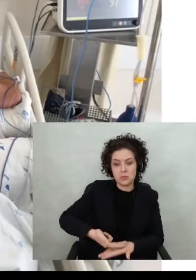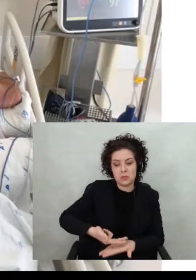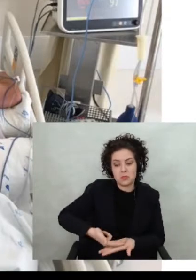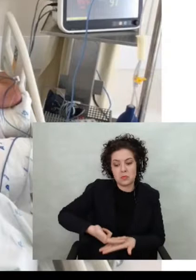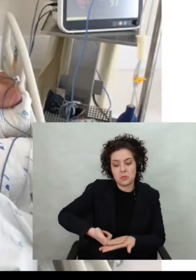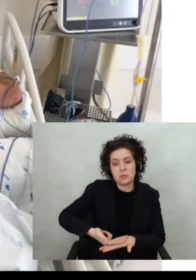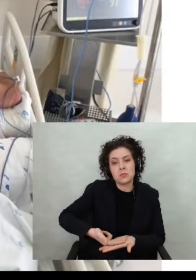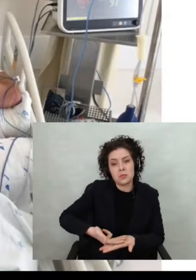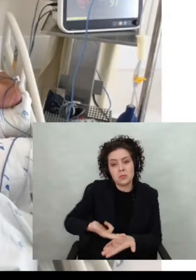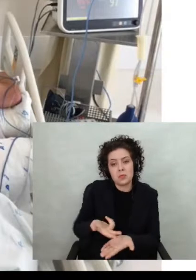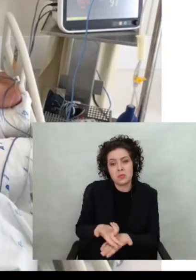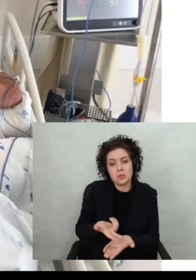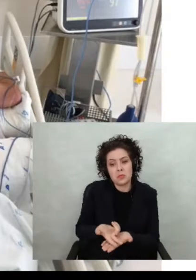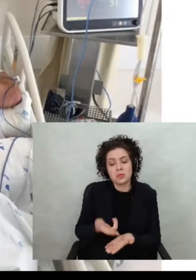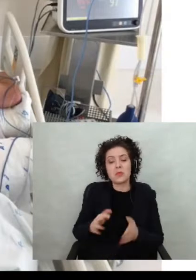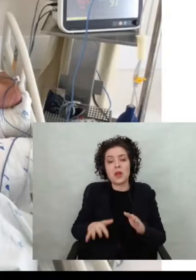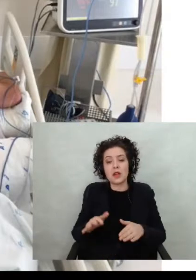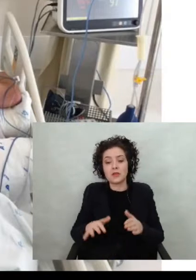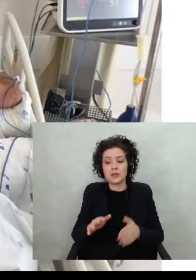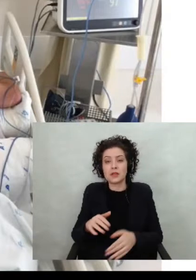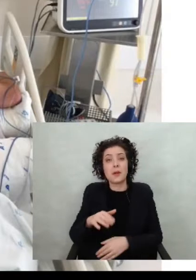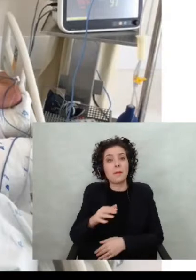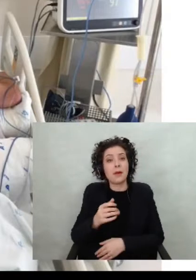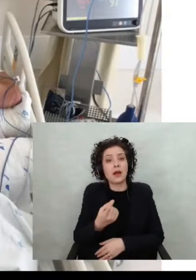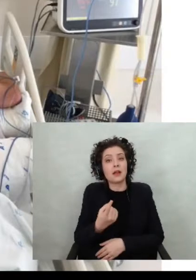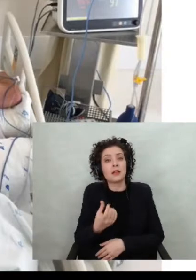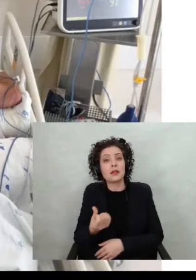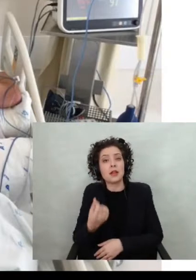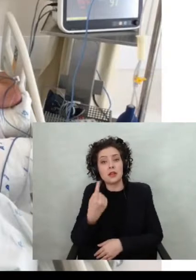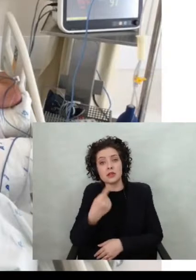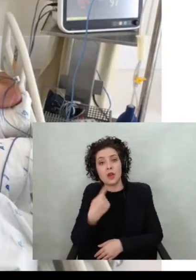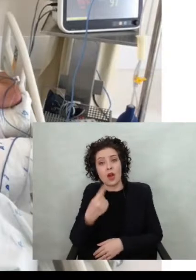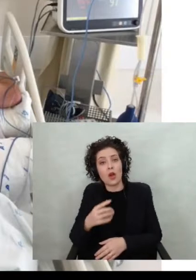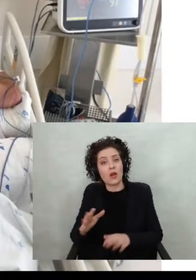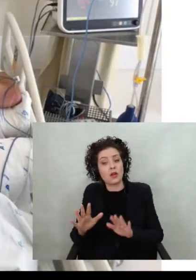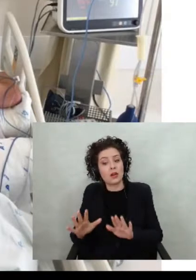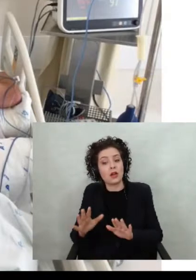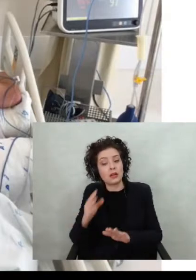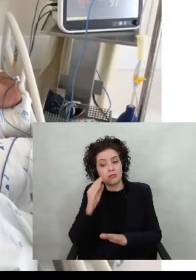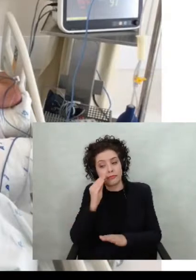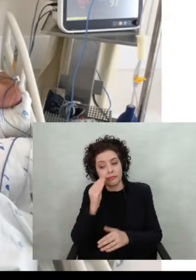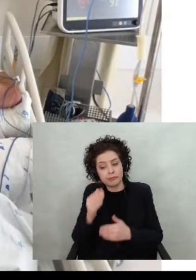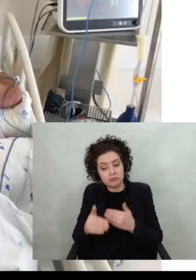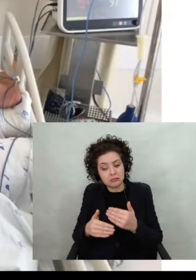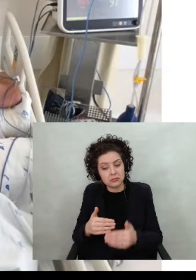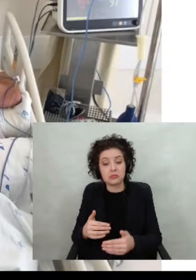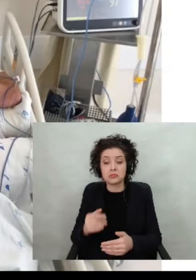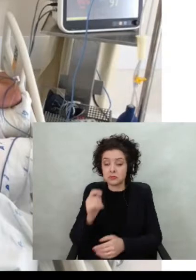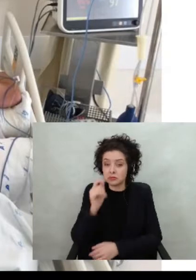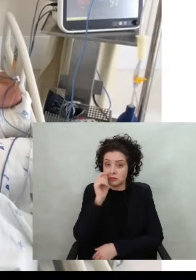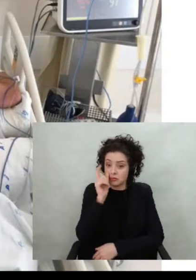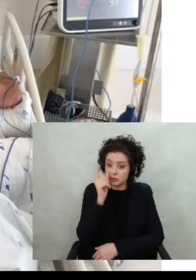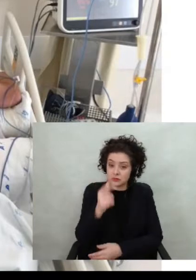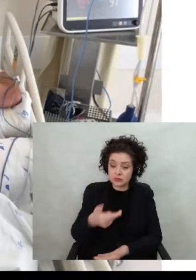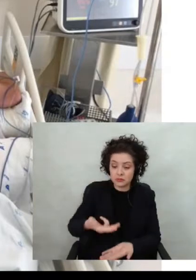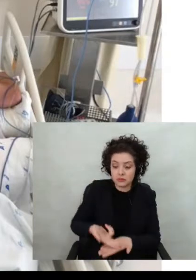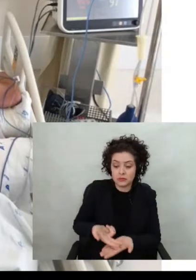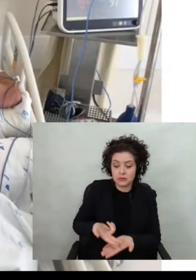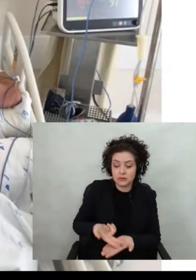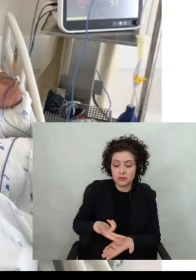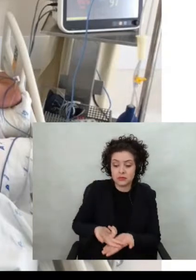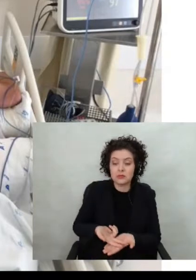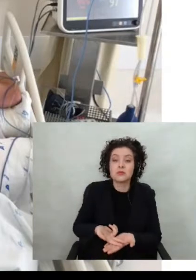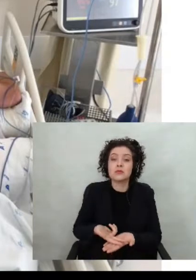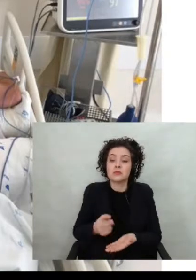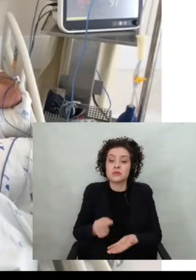vezes, muito mais do que 16 horas nessa posição. E de forma muito interessante, a posição prona tem sido usada também